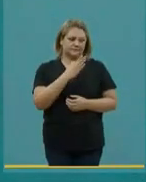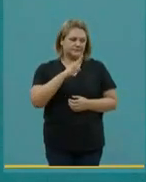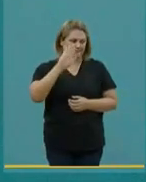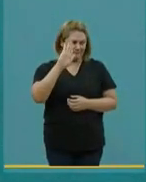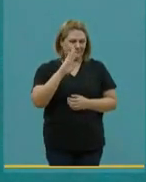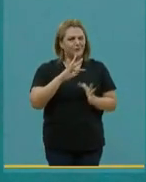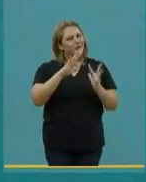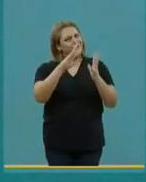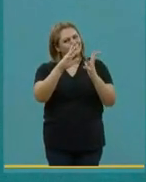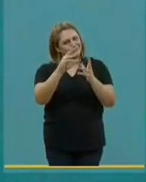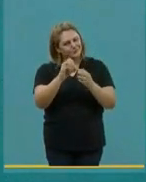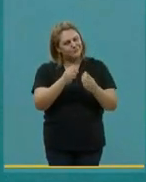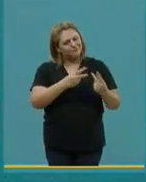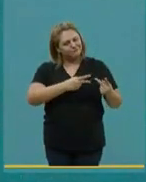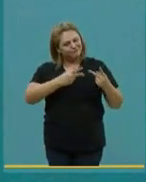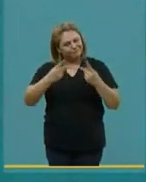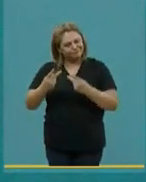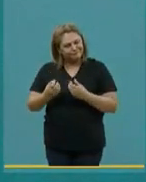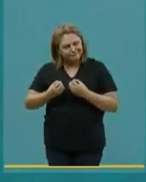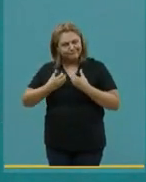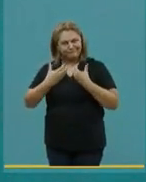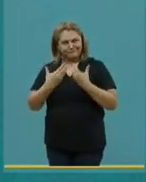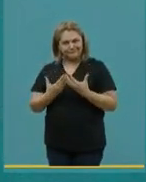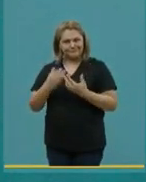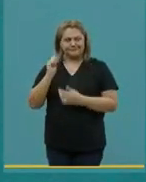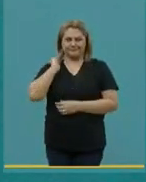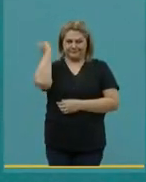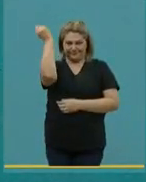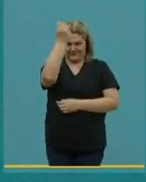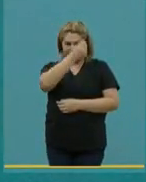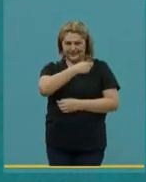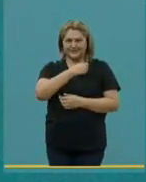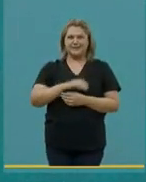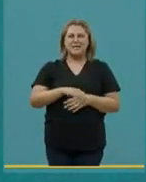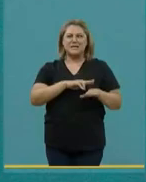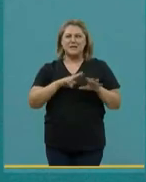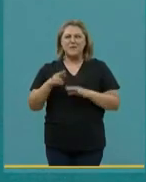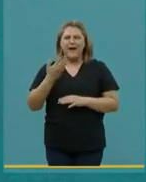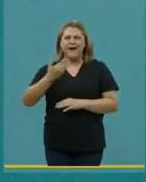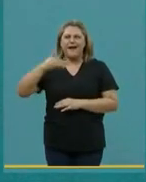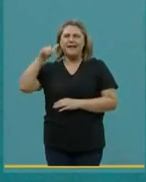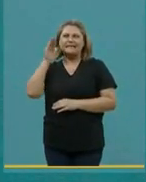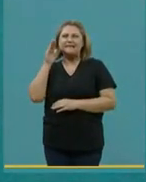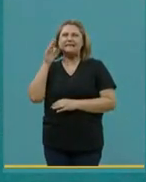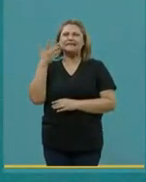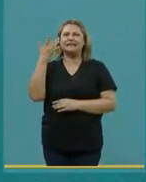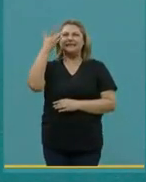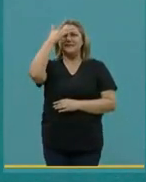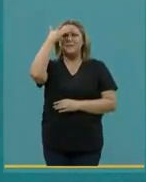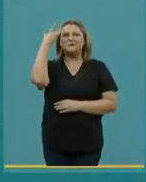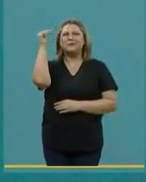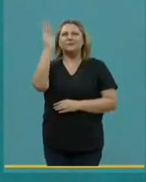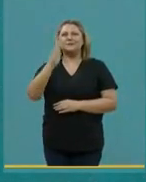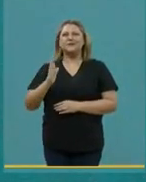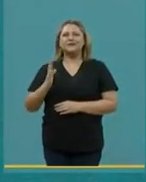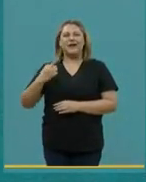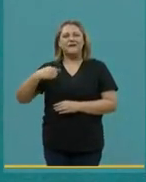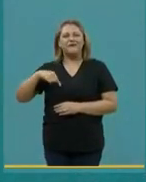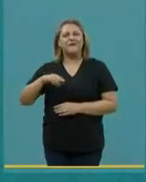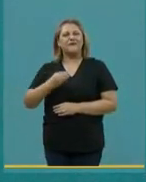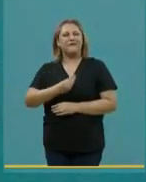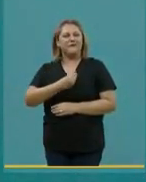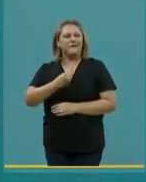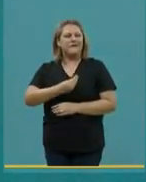bem-vindos aparecida só semana passada passaram por aqui 308 mil brasileiros e brasileiras